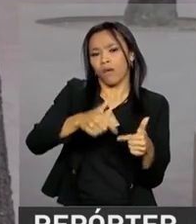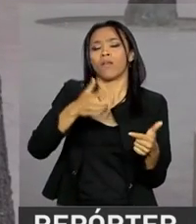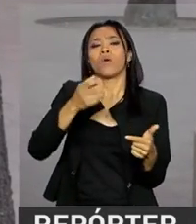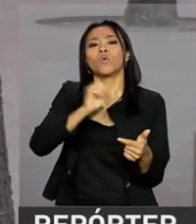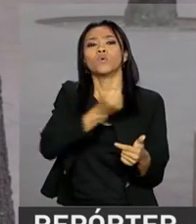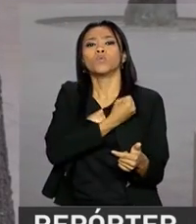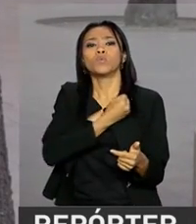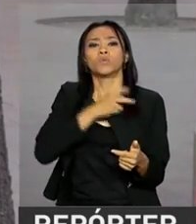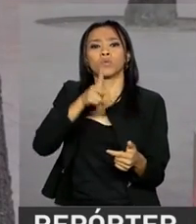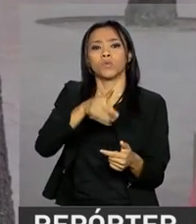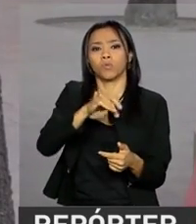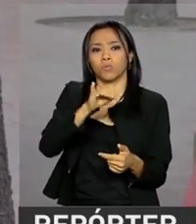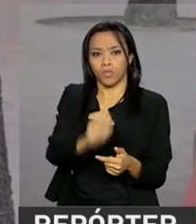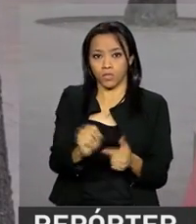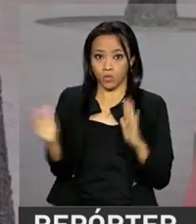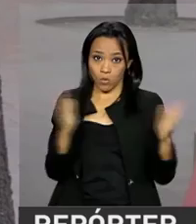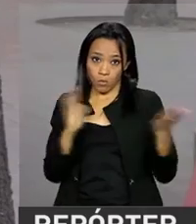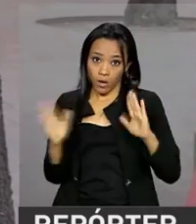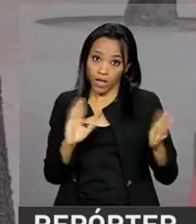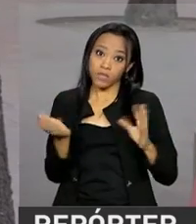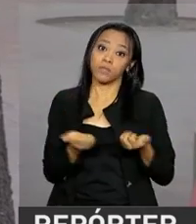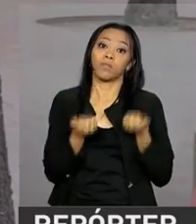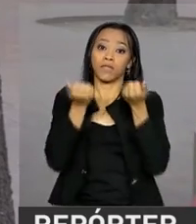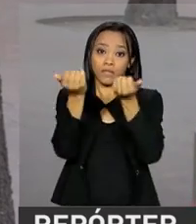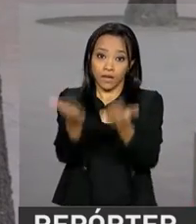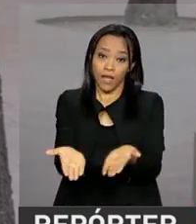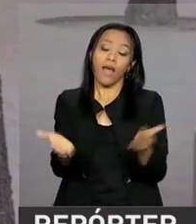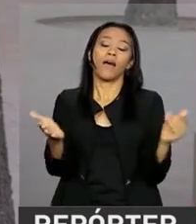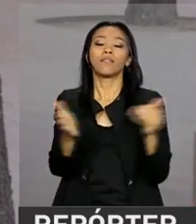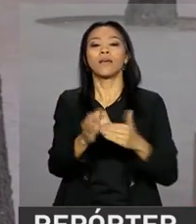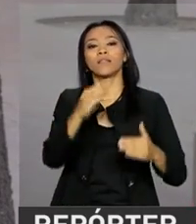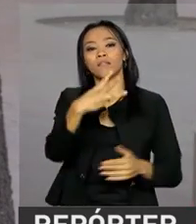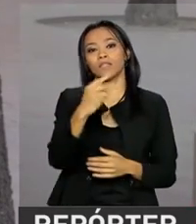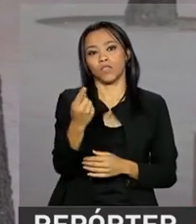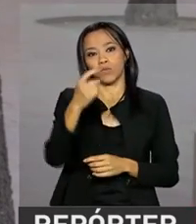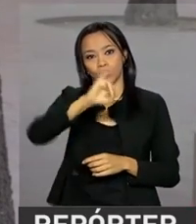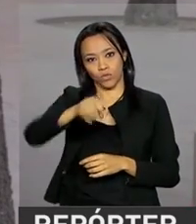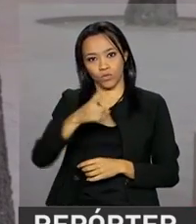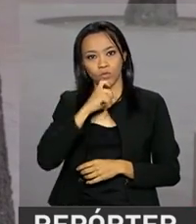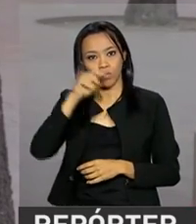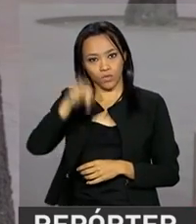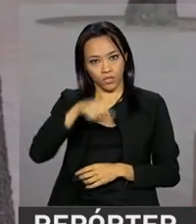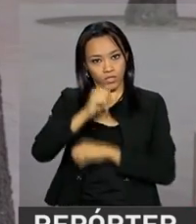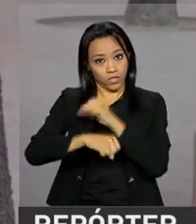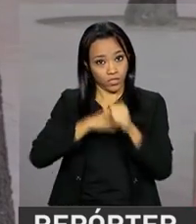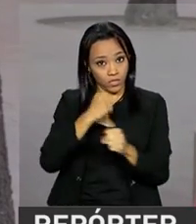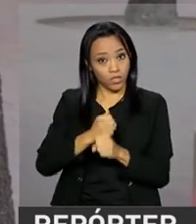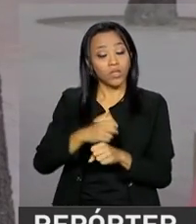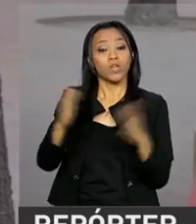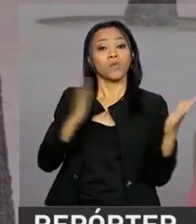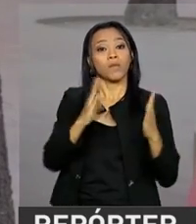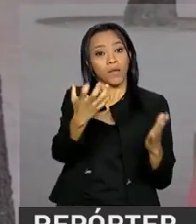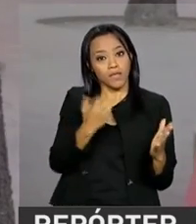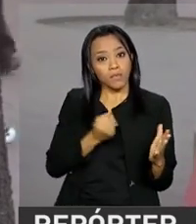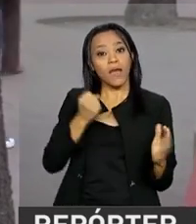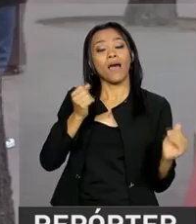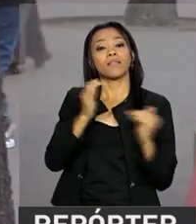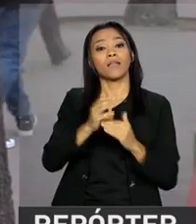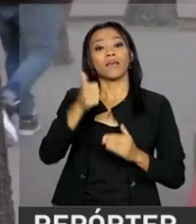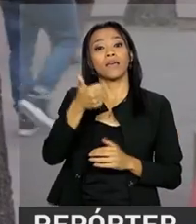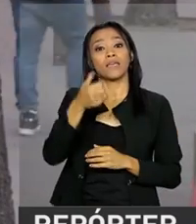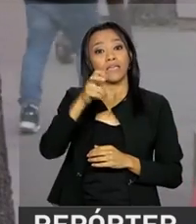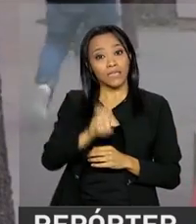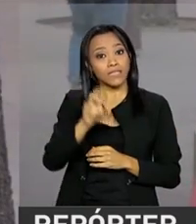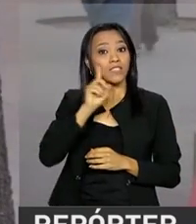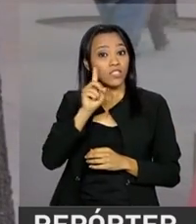do pis pasep o prazo para entregar os documentos é 31 de julho deste ano eo prazo para receber o valor em até 15 dias úteis